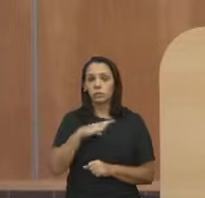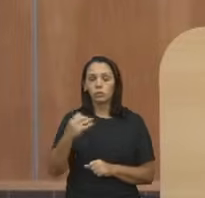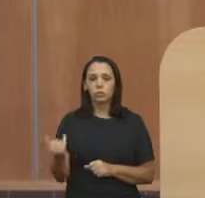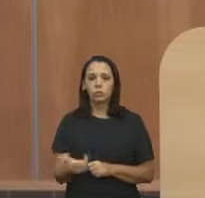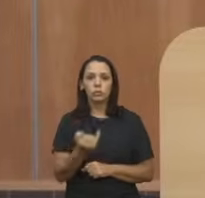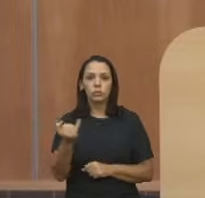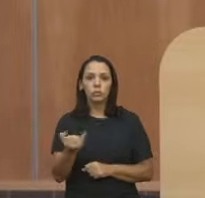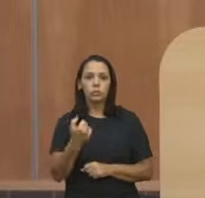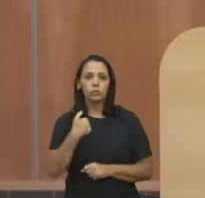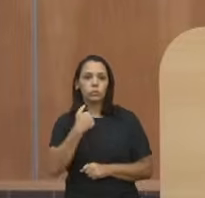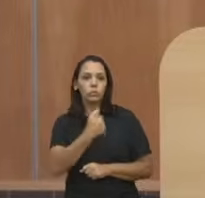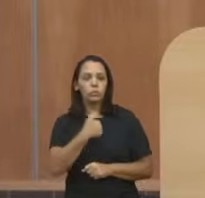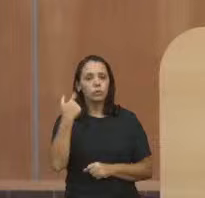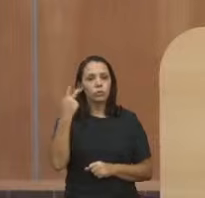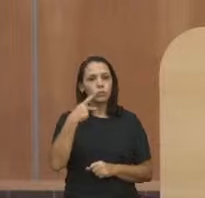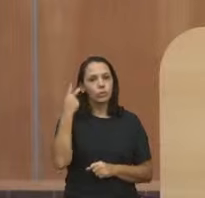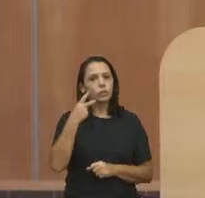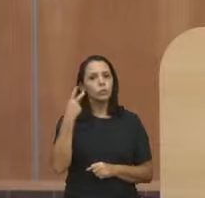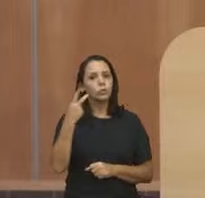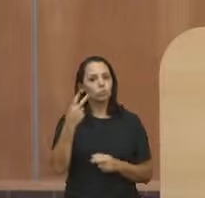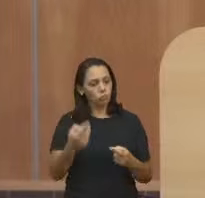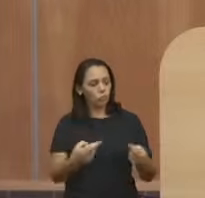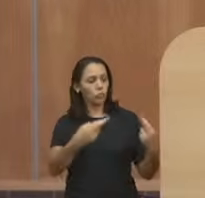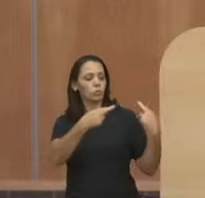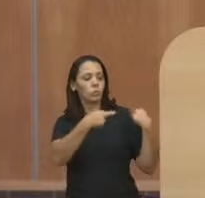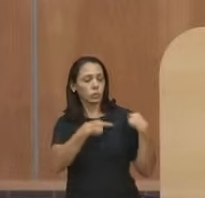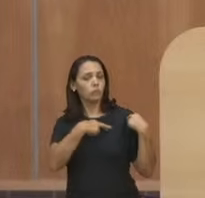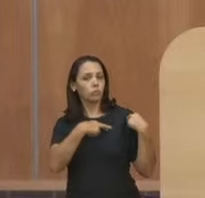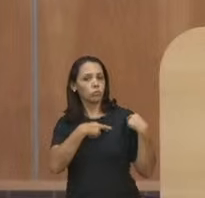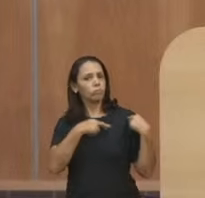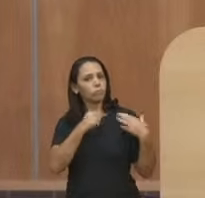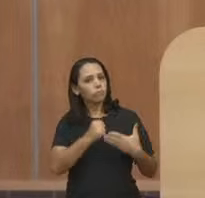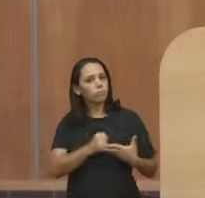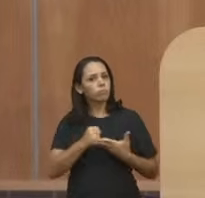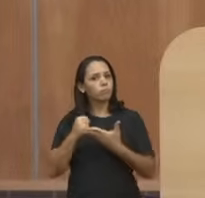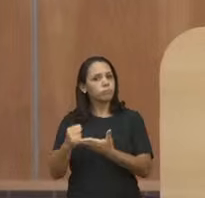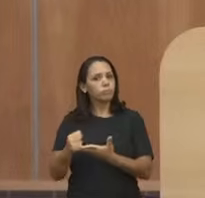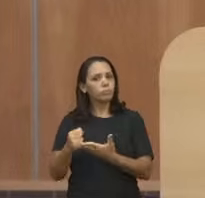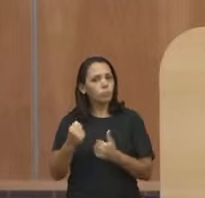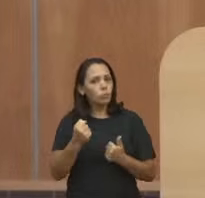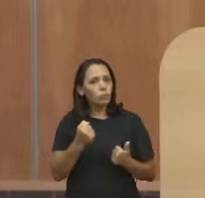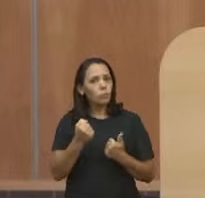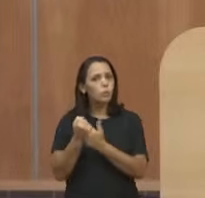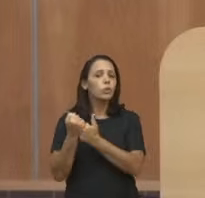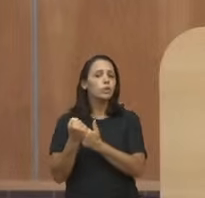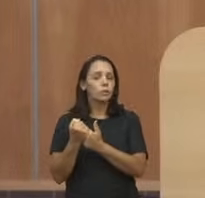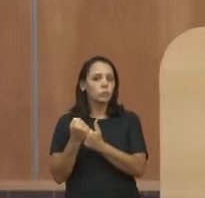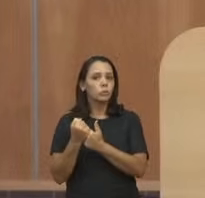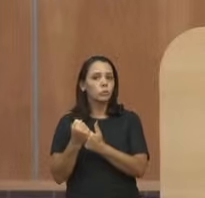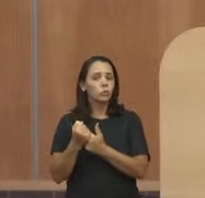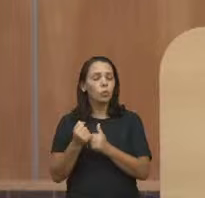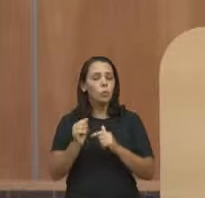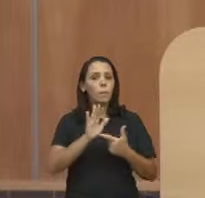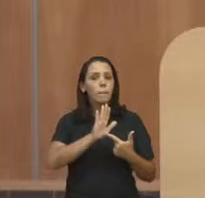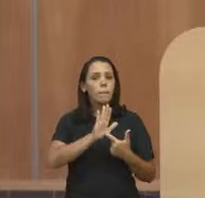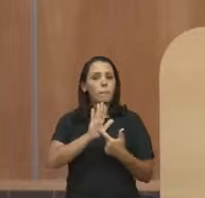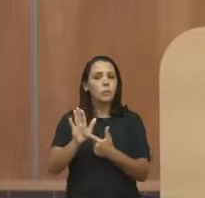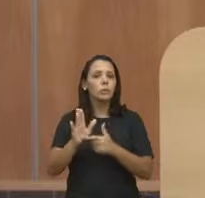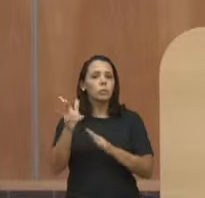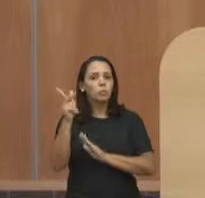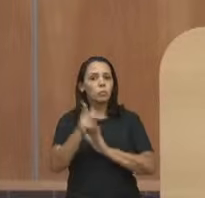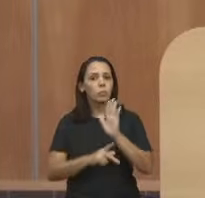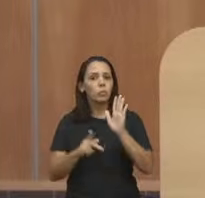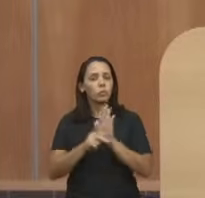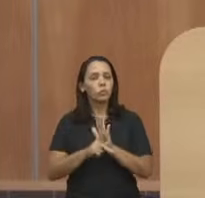importante que nós, enquanto vereador, com toda a responsabilidade, trabalhamos junto para apresentar os projetos, trazer as reivindicações dos bairros